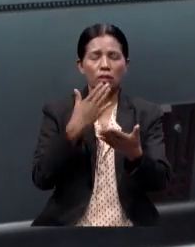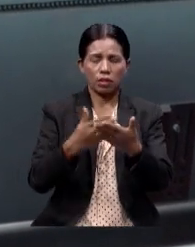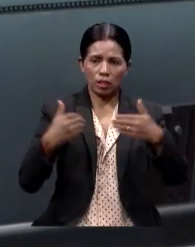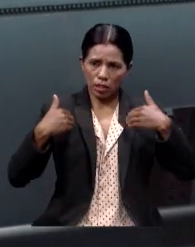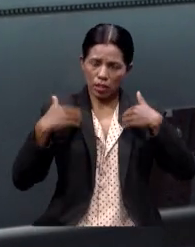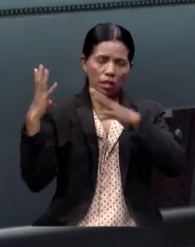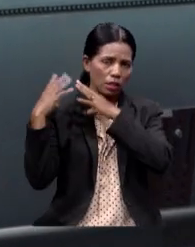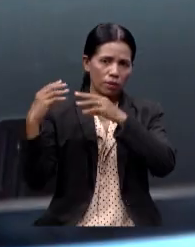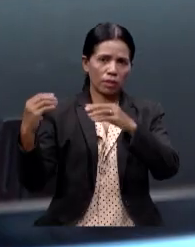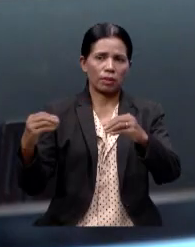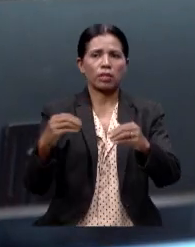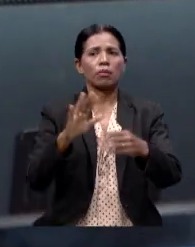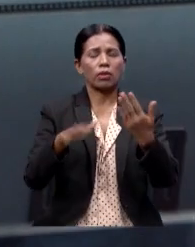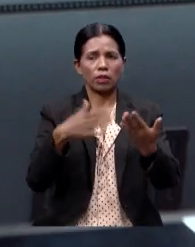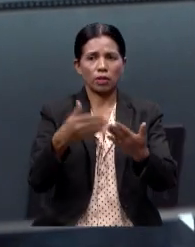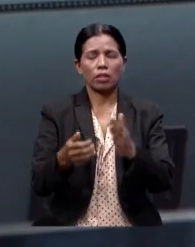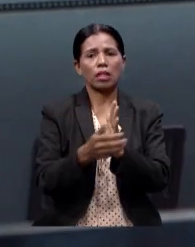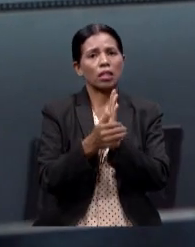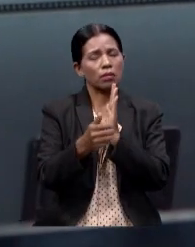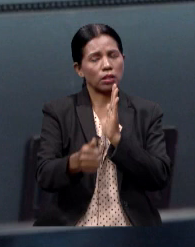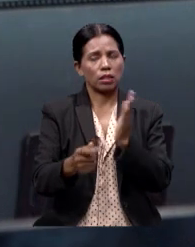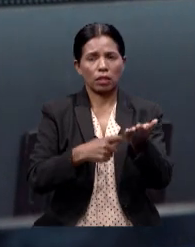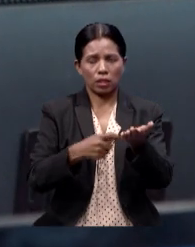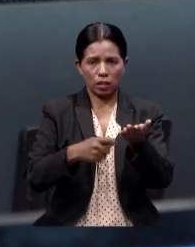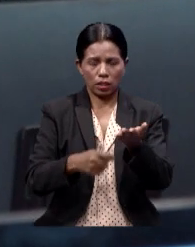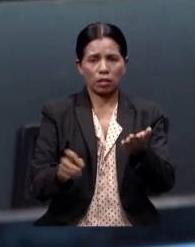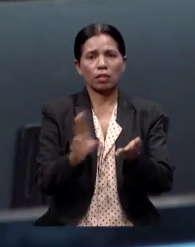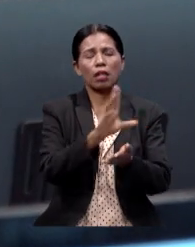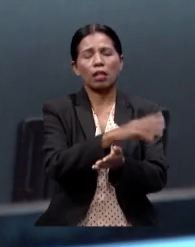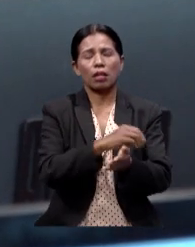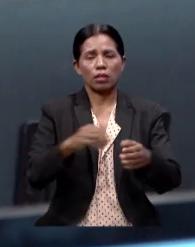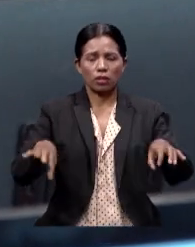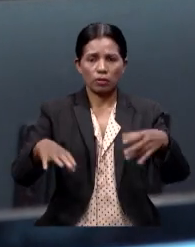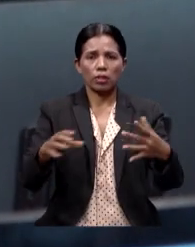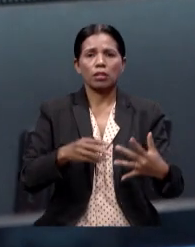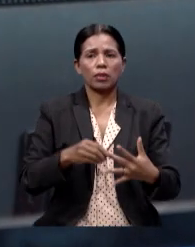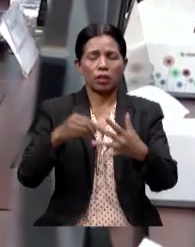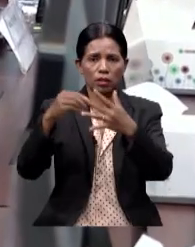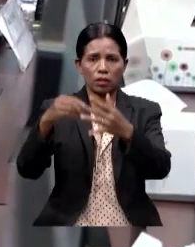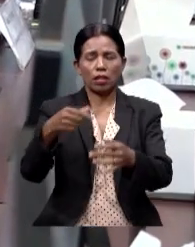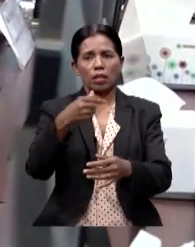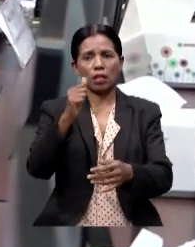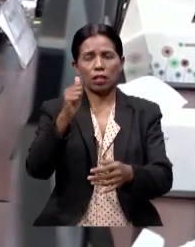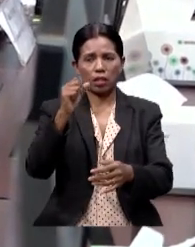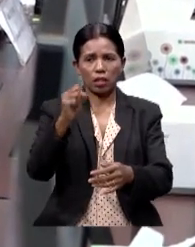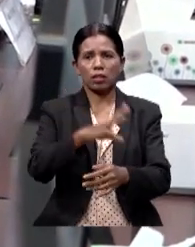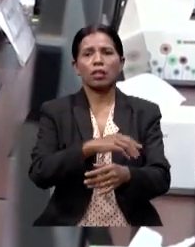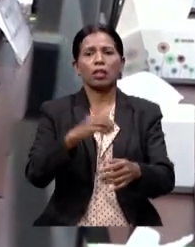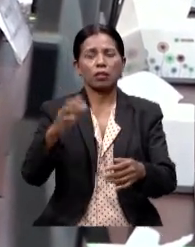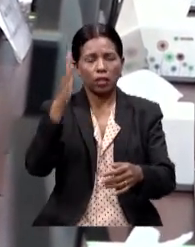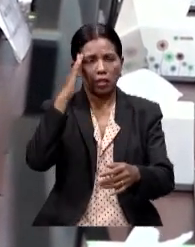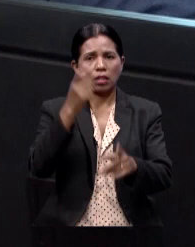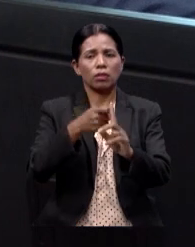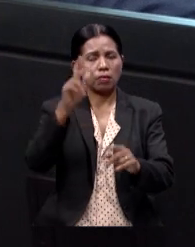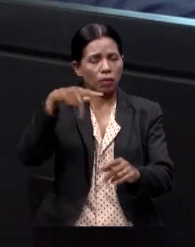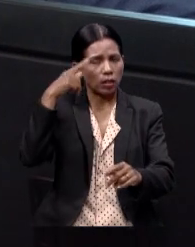ba cargo superior SIRA, capacidade técnica e gestão ba setor específico petróleo, gás no recursos minerais, conhecimento